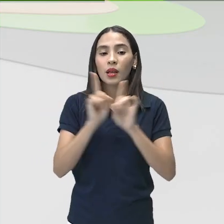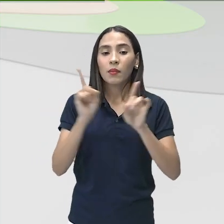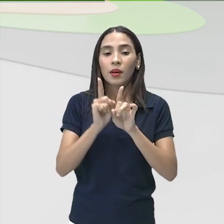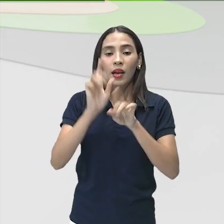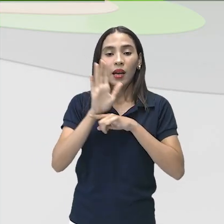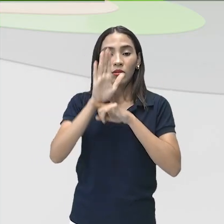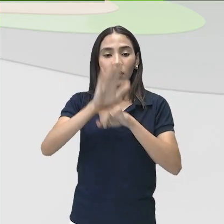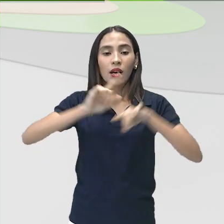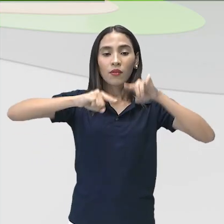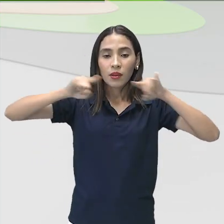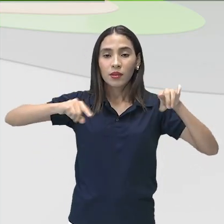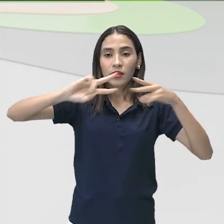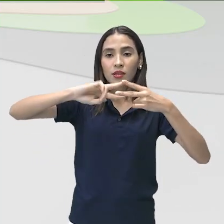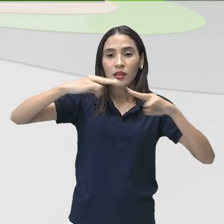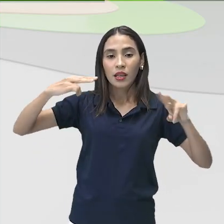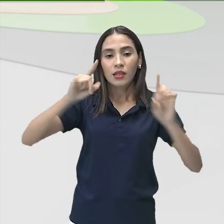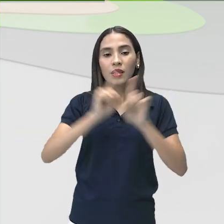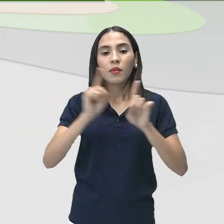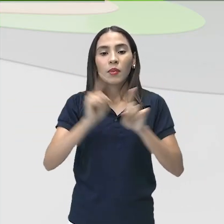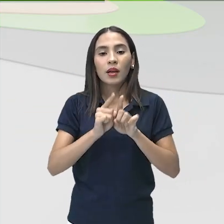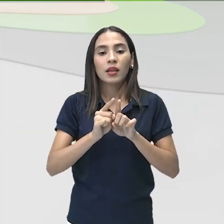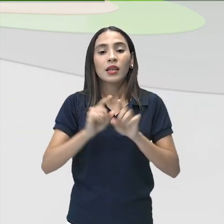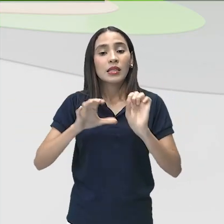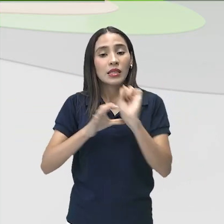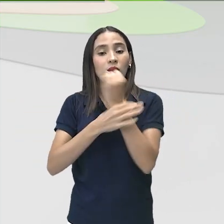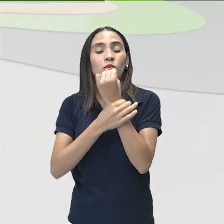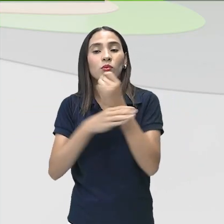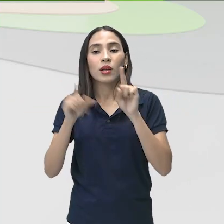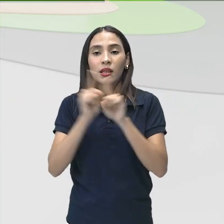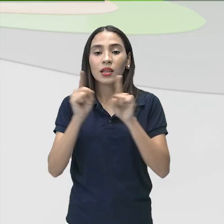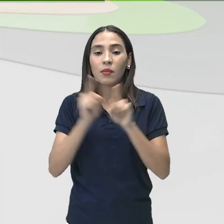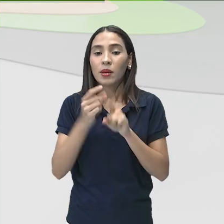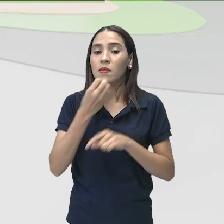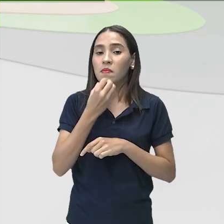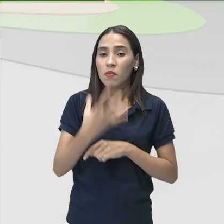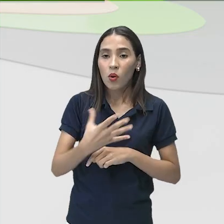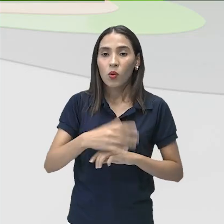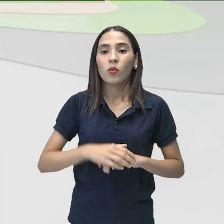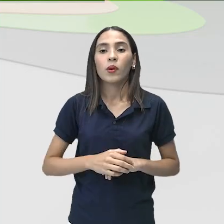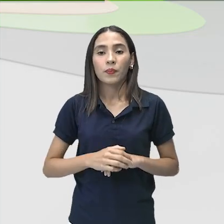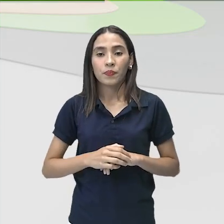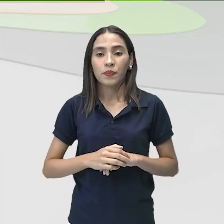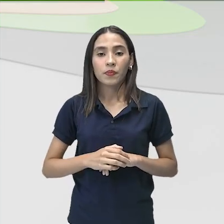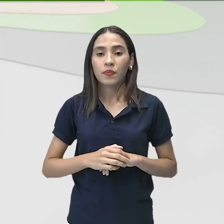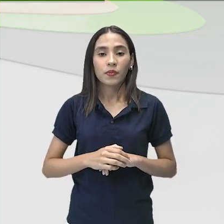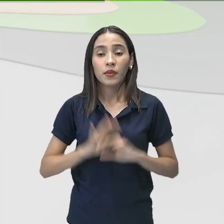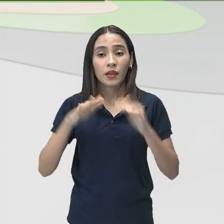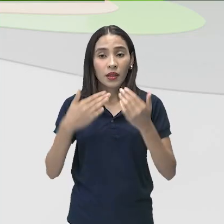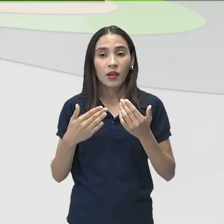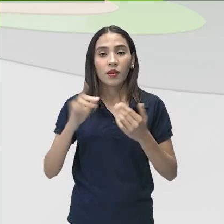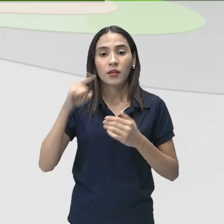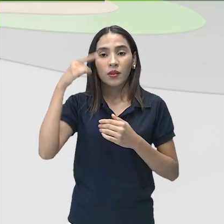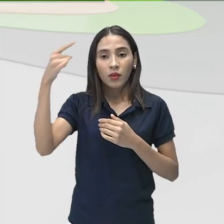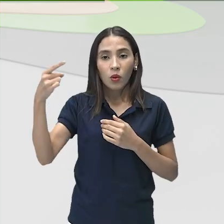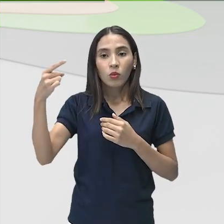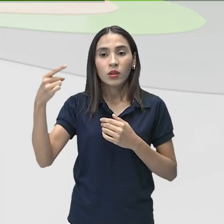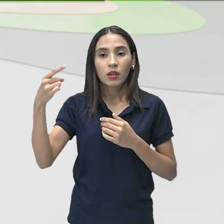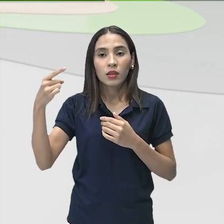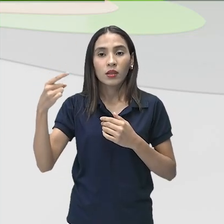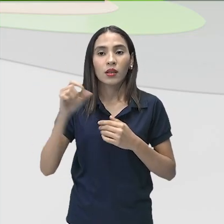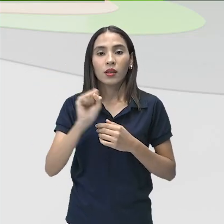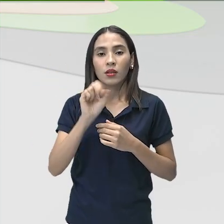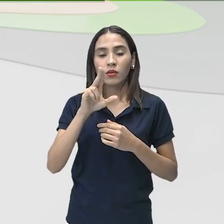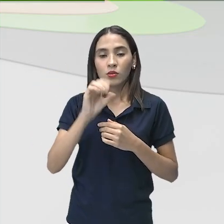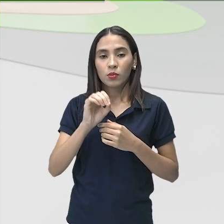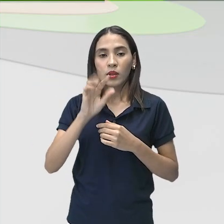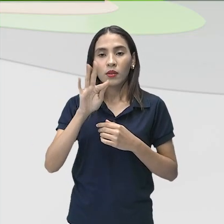com a variabilidade genética de maneira segura e eficiente. Então, vamos à nossa outra